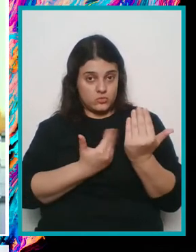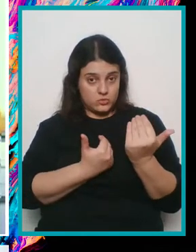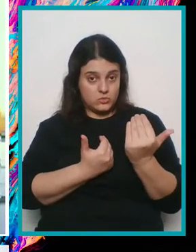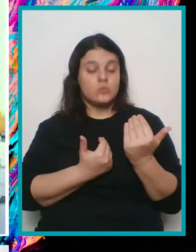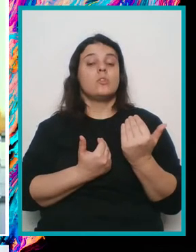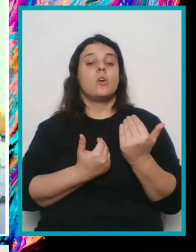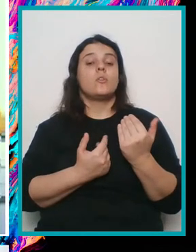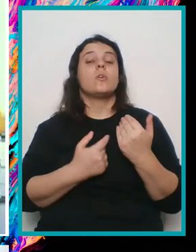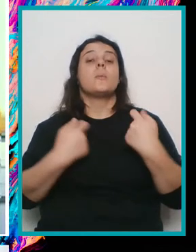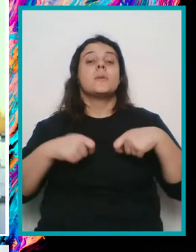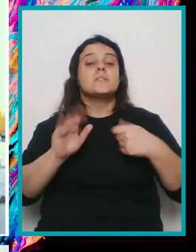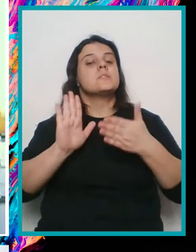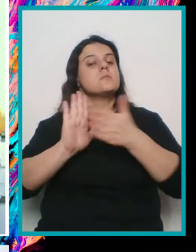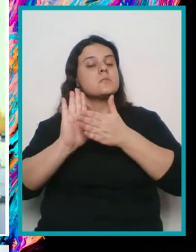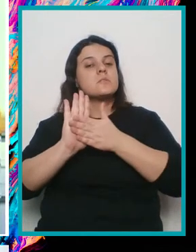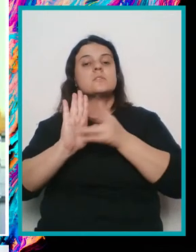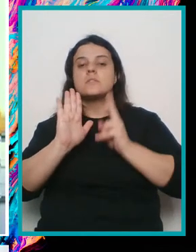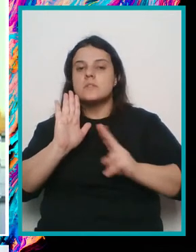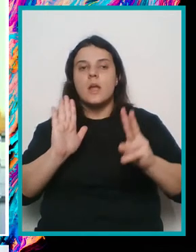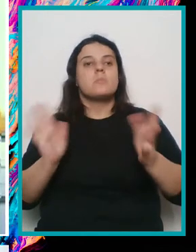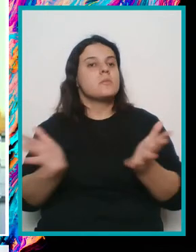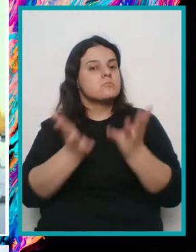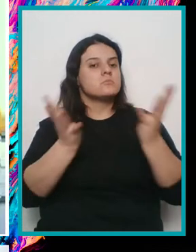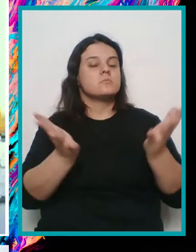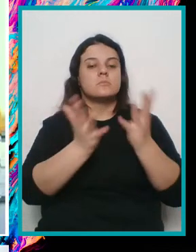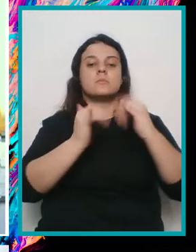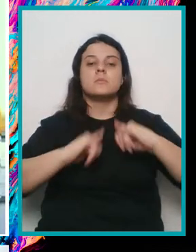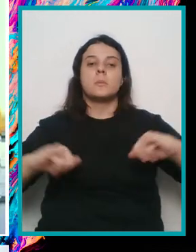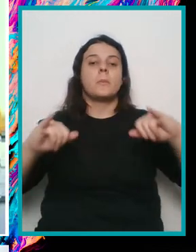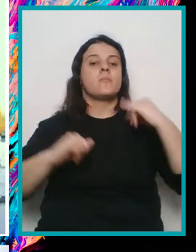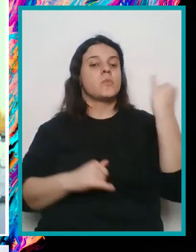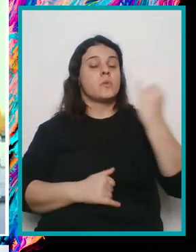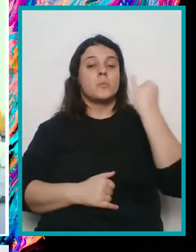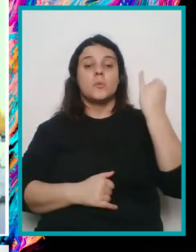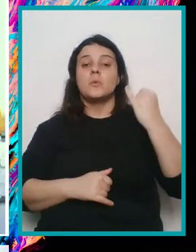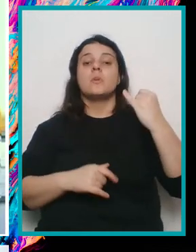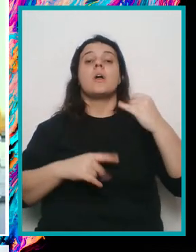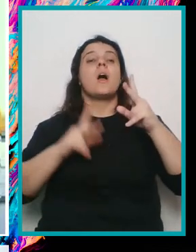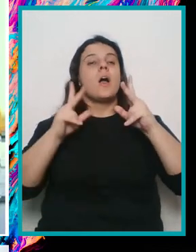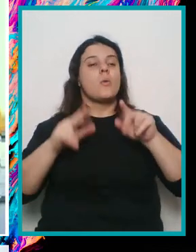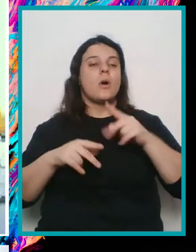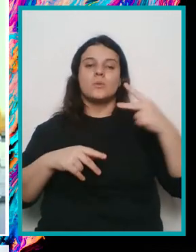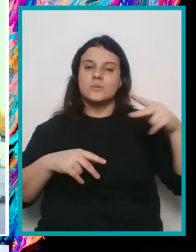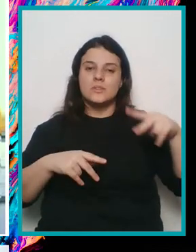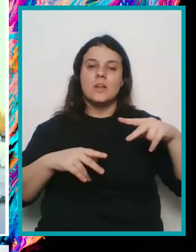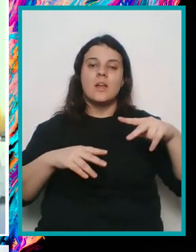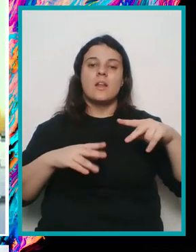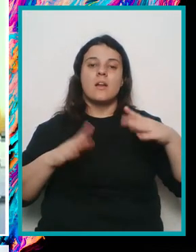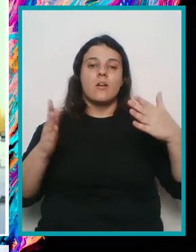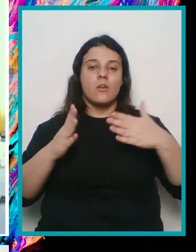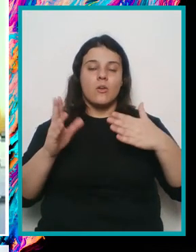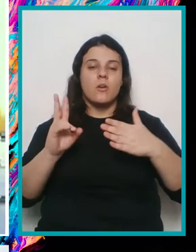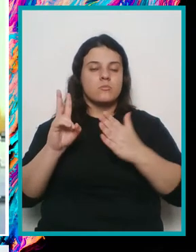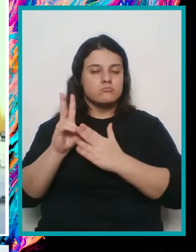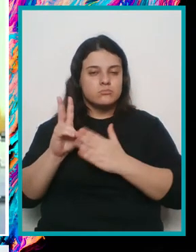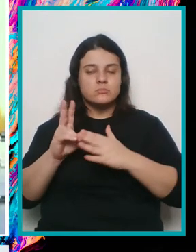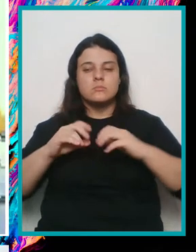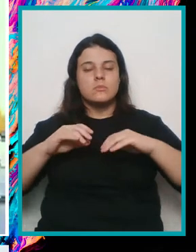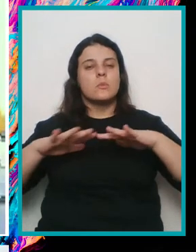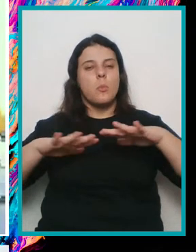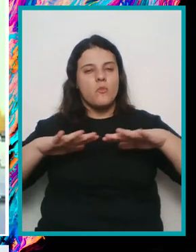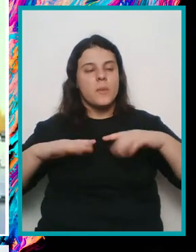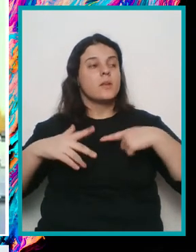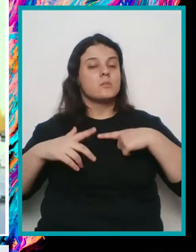tem que estar aqui também dizendo e lembrando sempre da urgência dessa pauta, que como se a gente